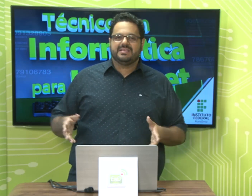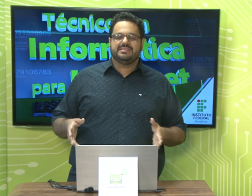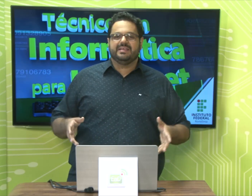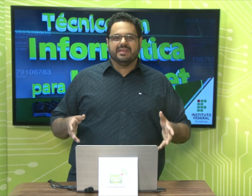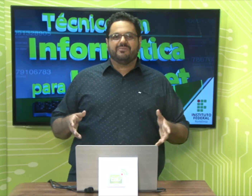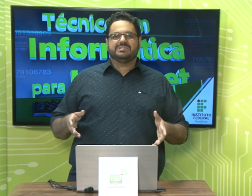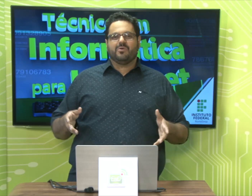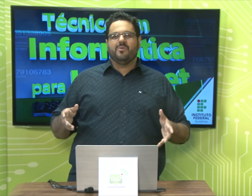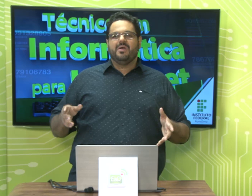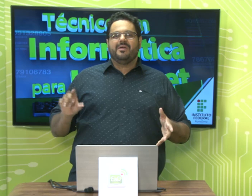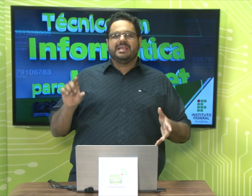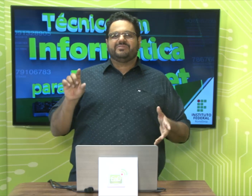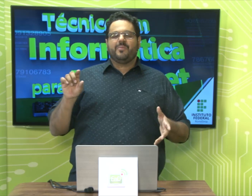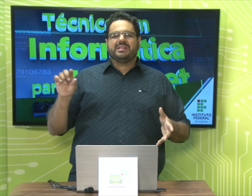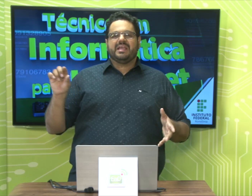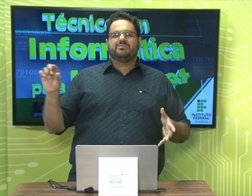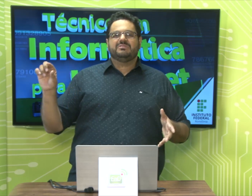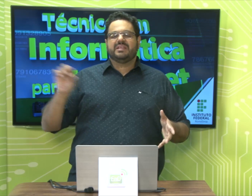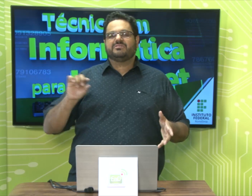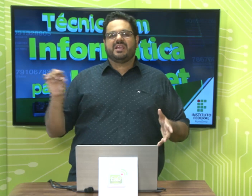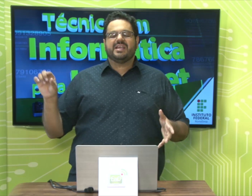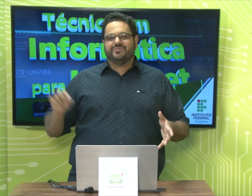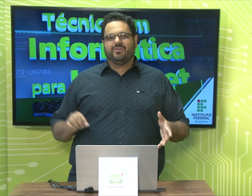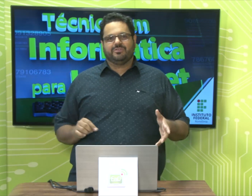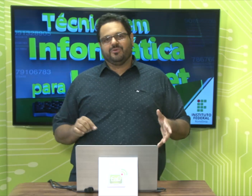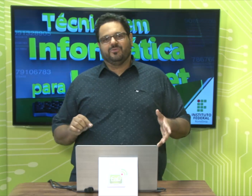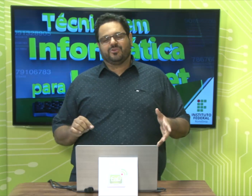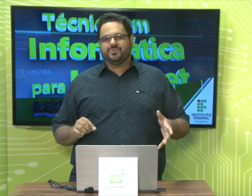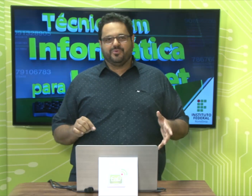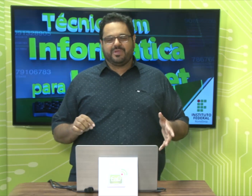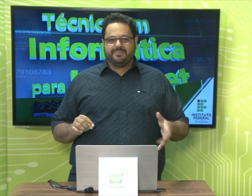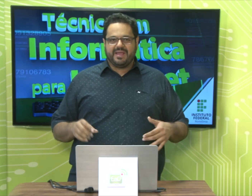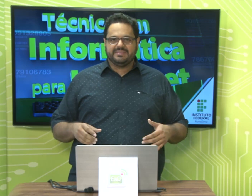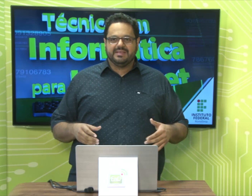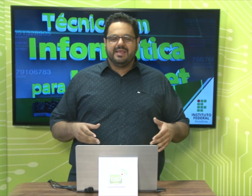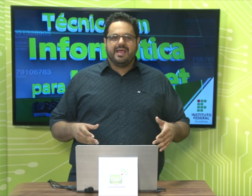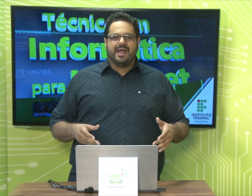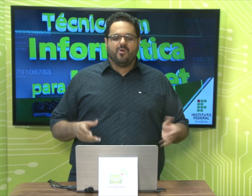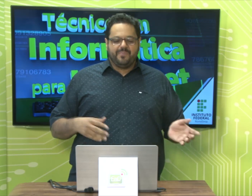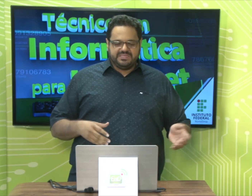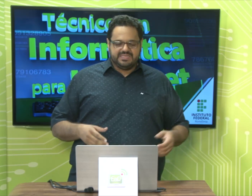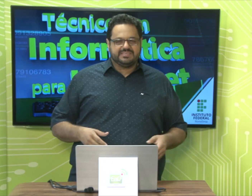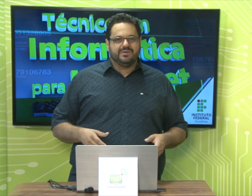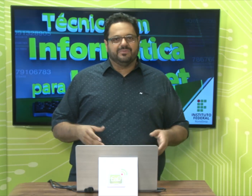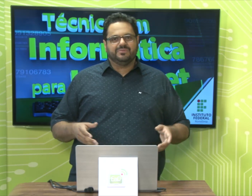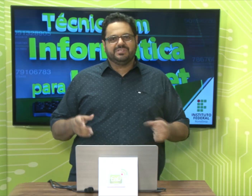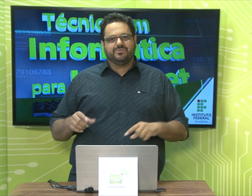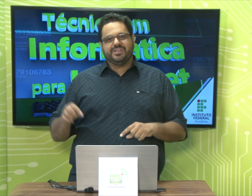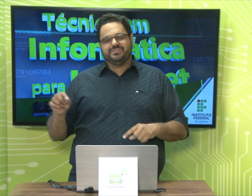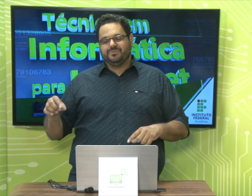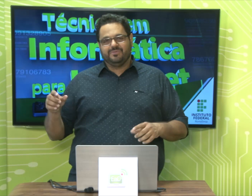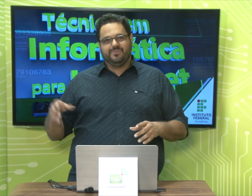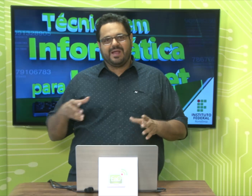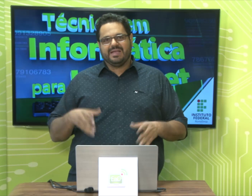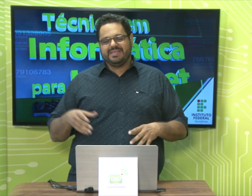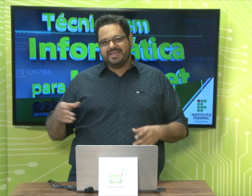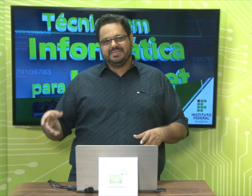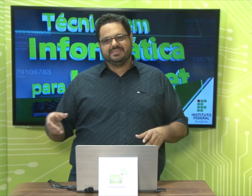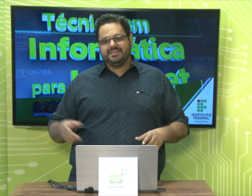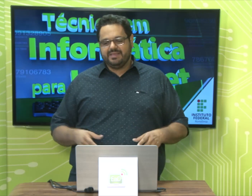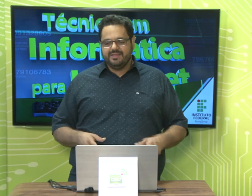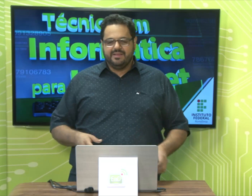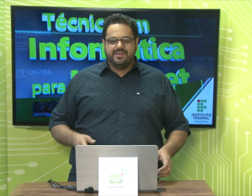rígido SSD, né? Isso vai aumentar em R$200 o valor do teu notebook, mas a compensação, um disco rígido, um